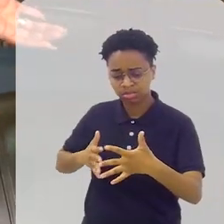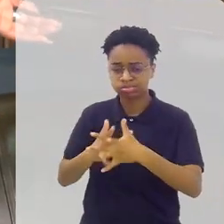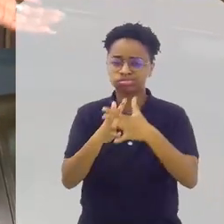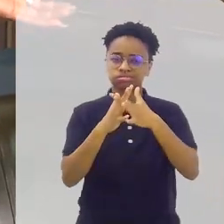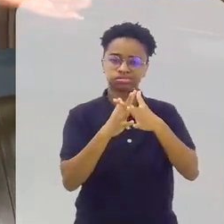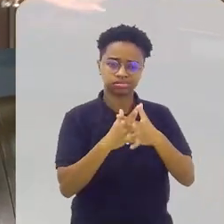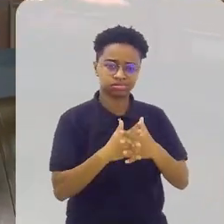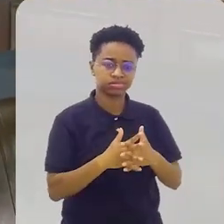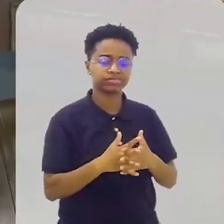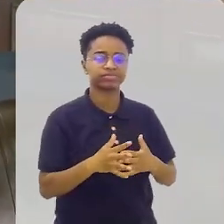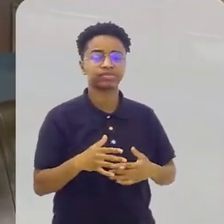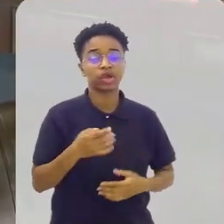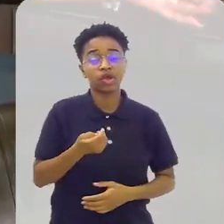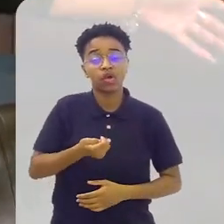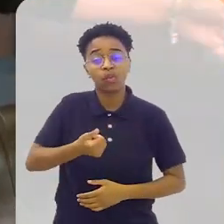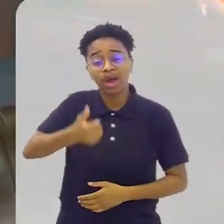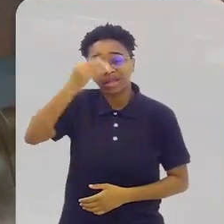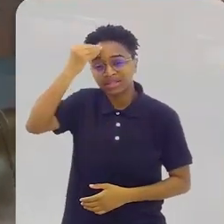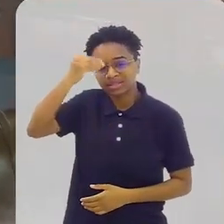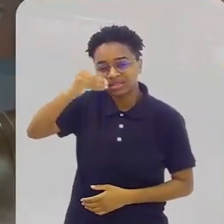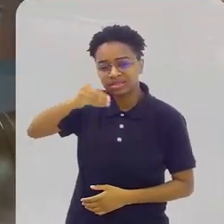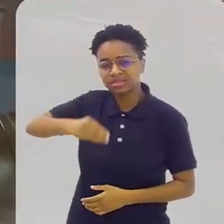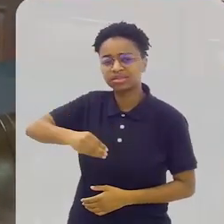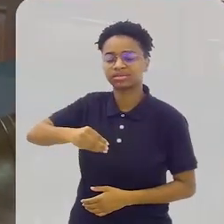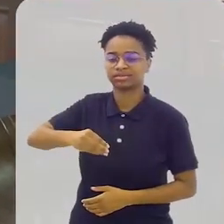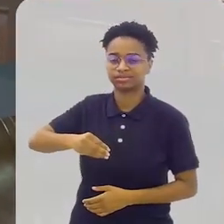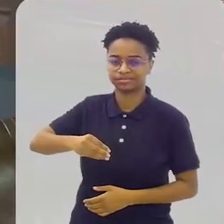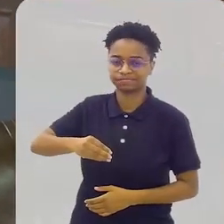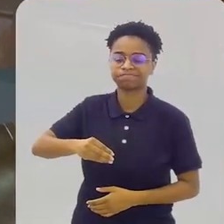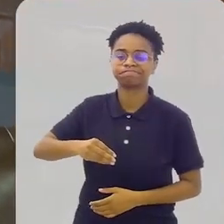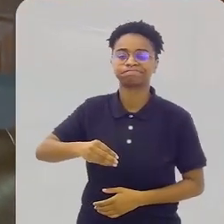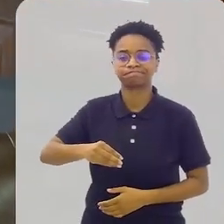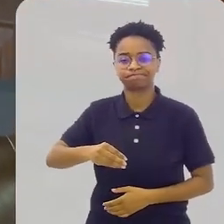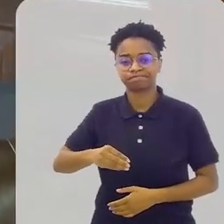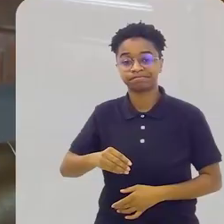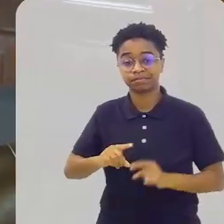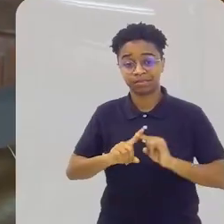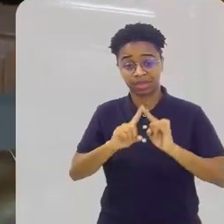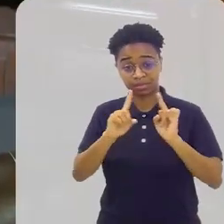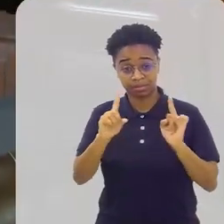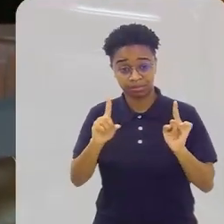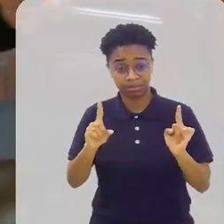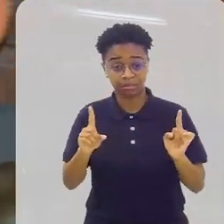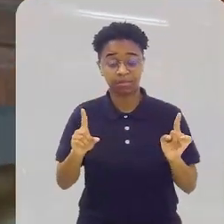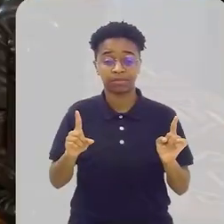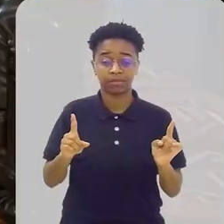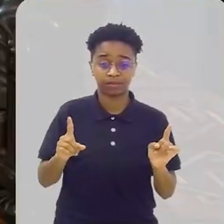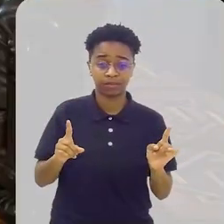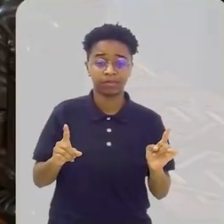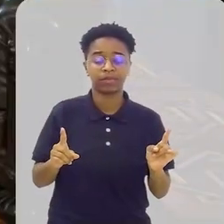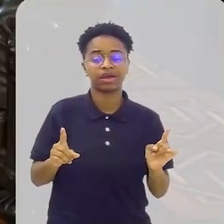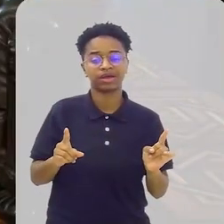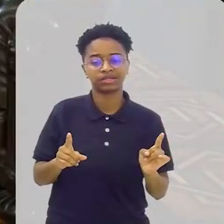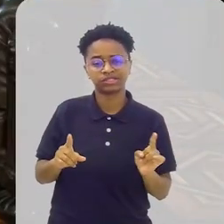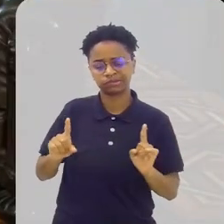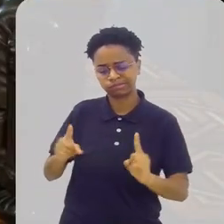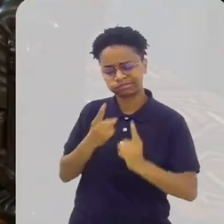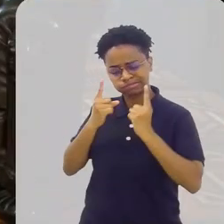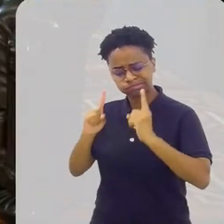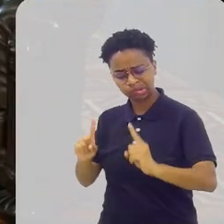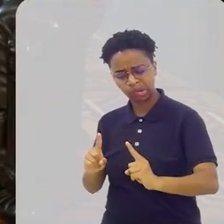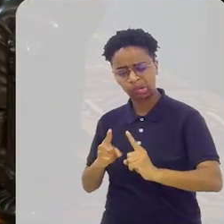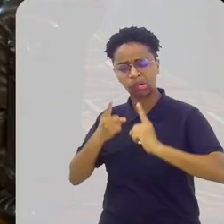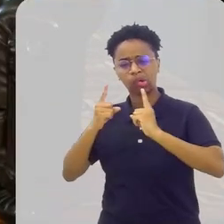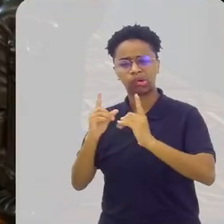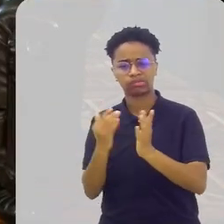eu passei quase desistindo no caminho mas afrontas foram